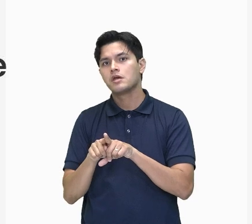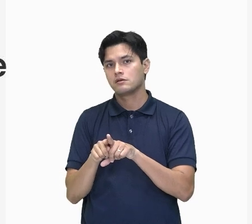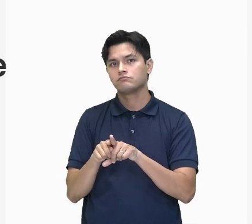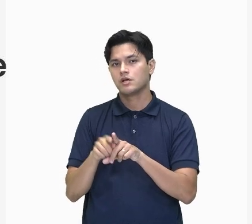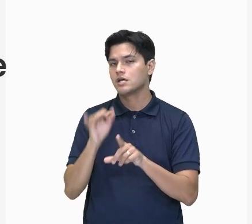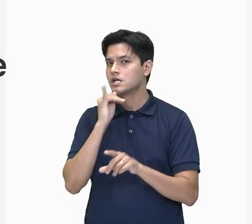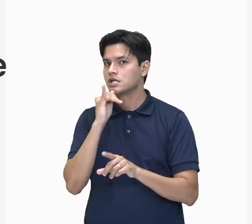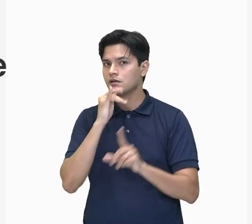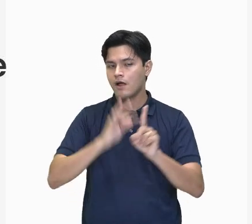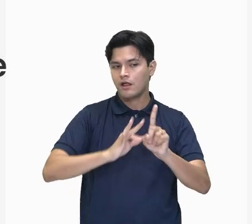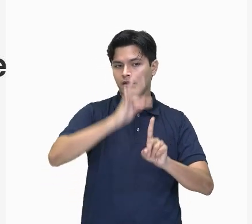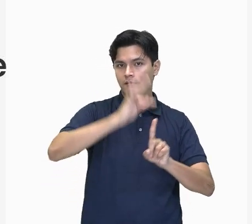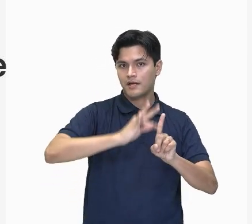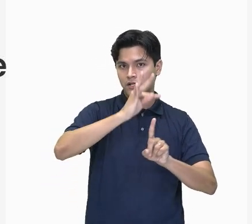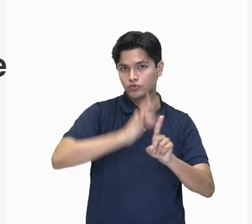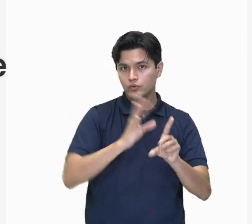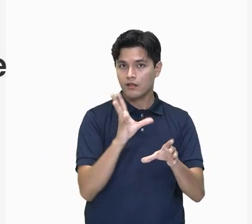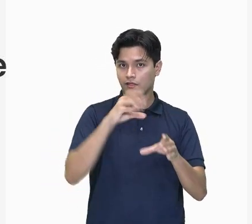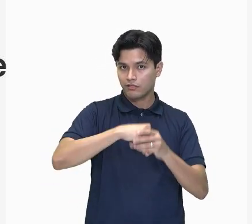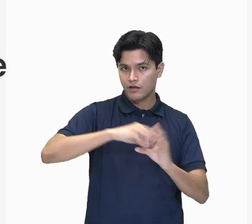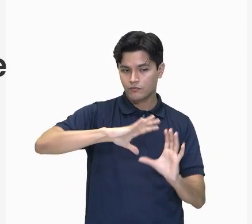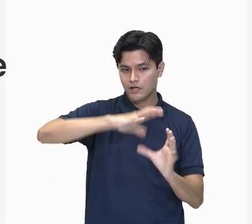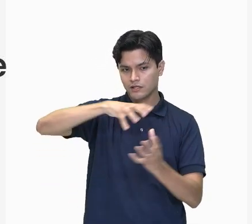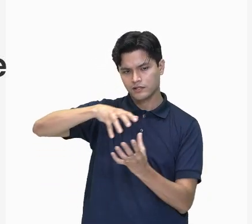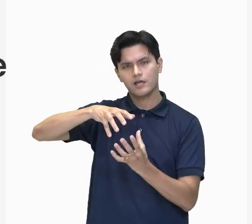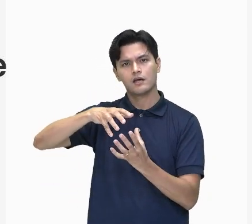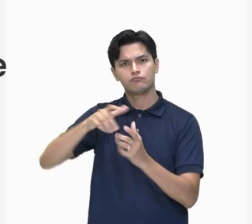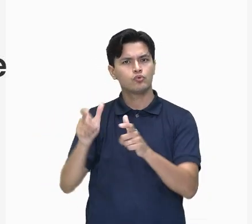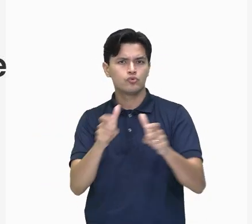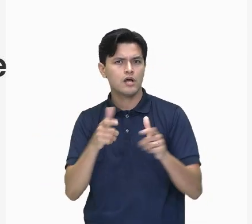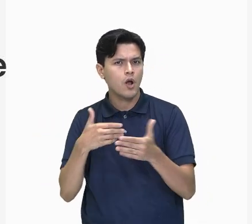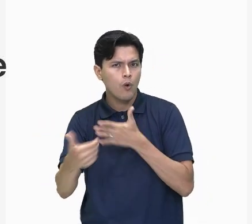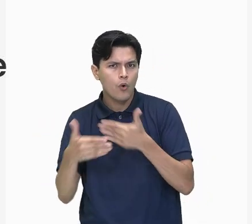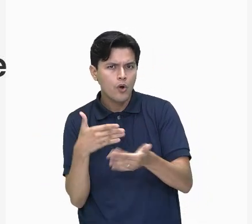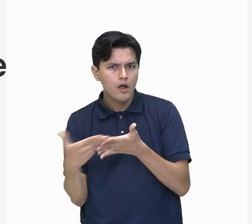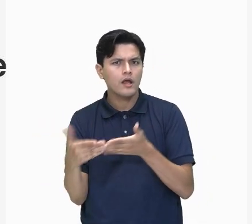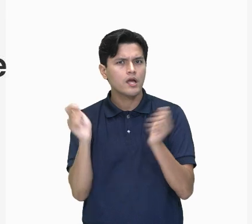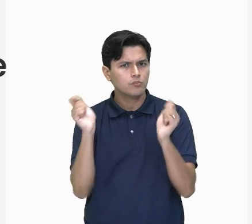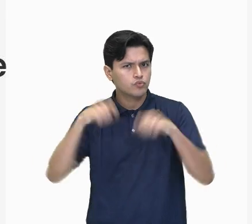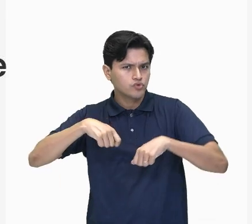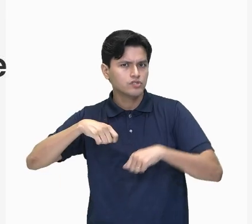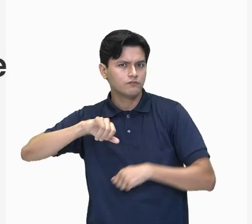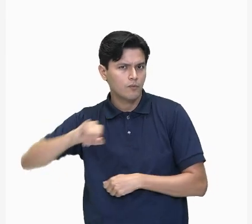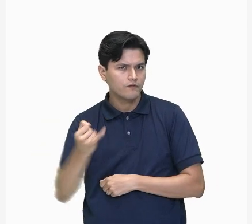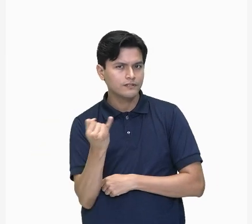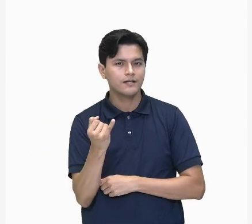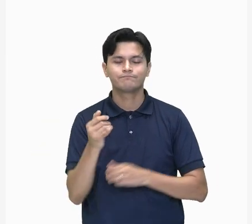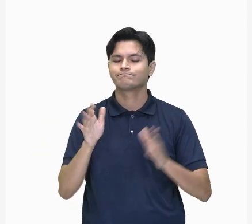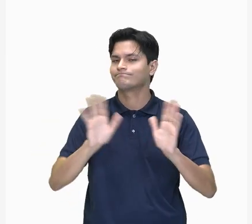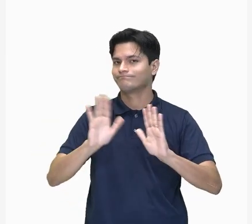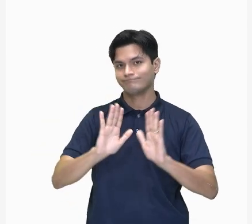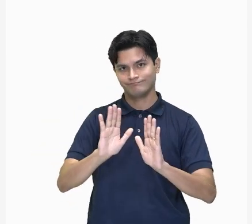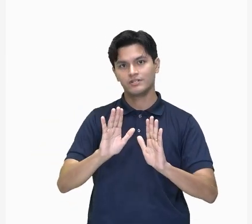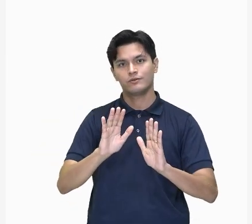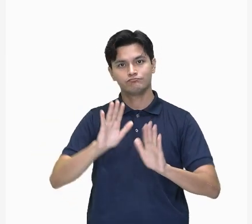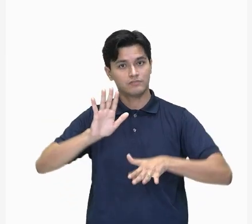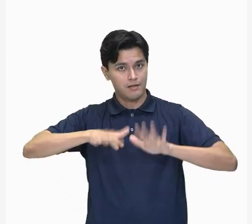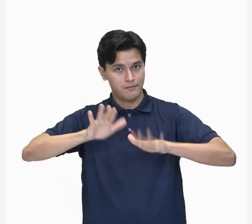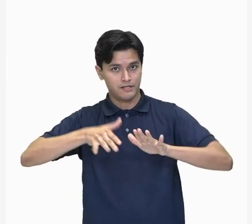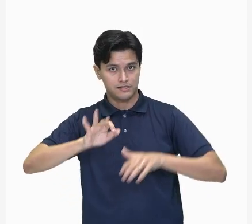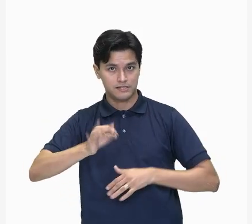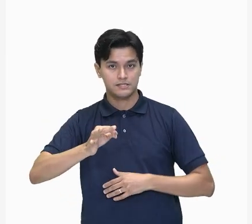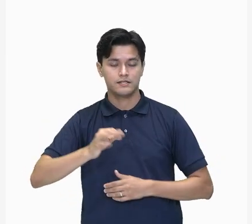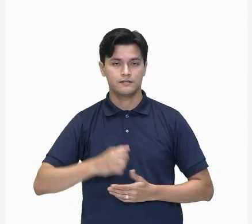da Terra, não é todo lugar que a gente pode aproveitar, certo? Então, vamos aí continuar. As fontes